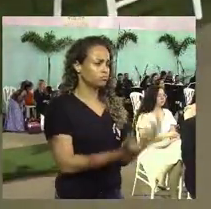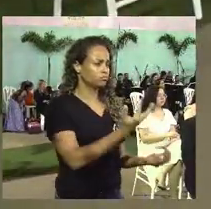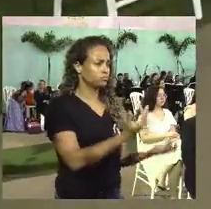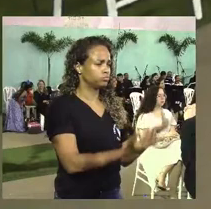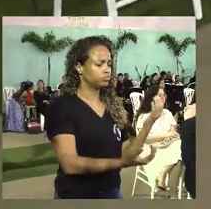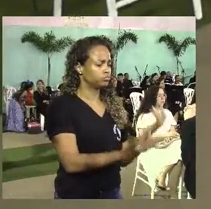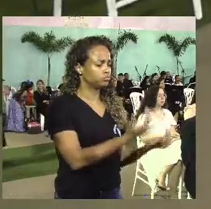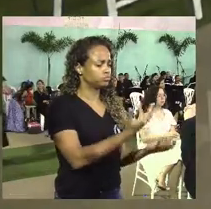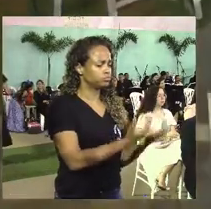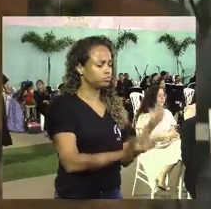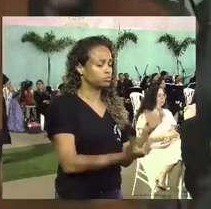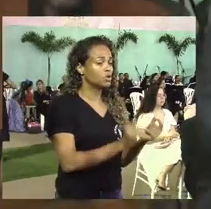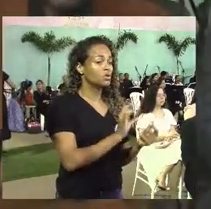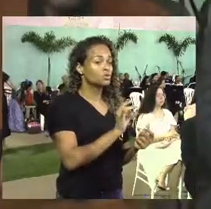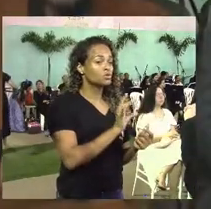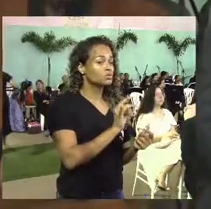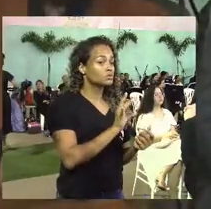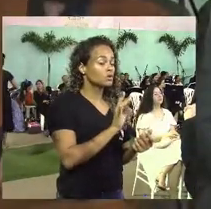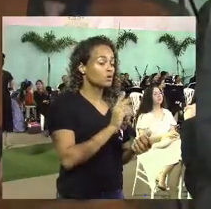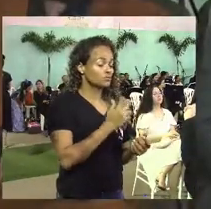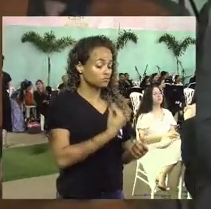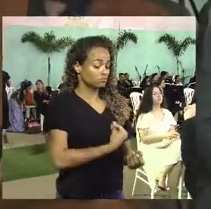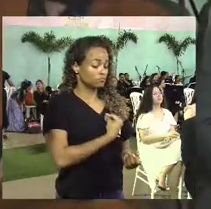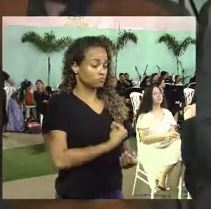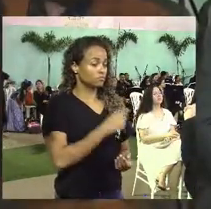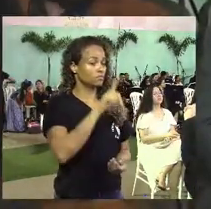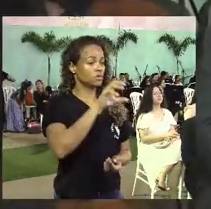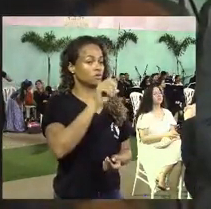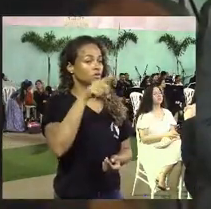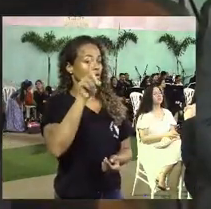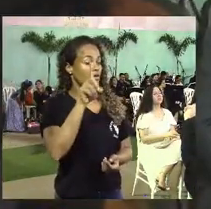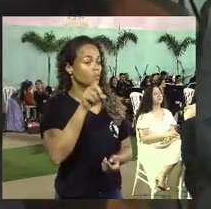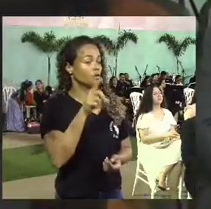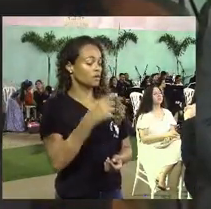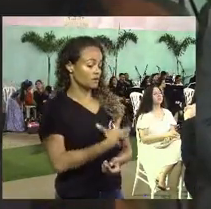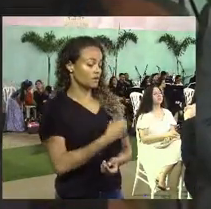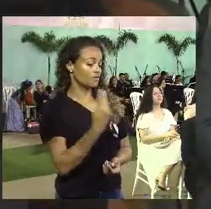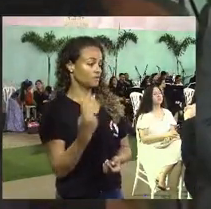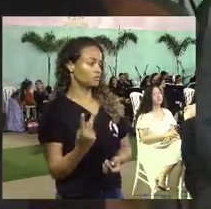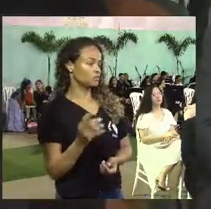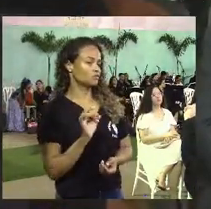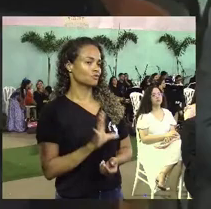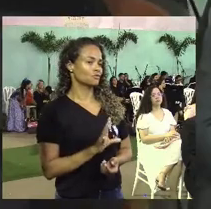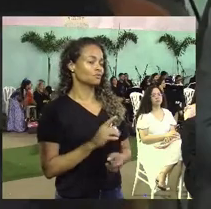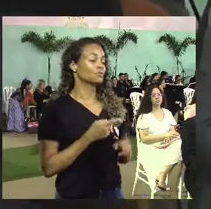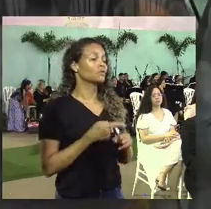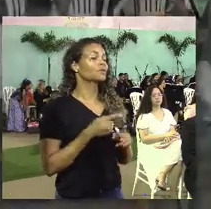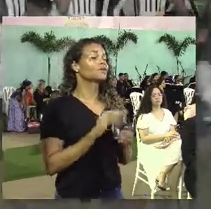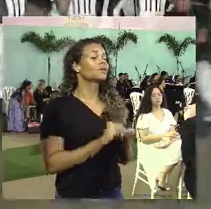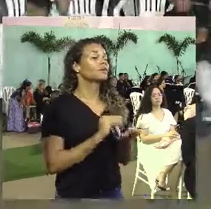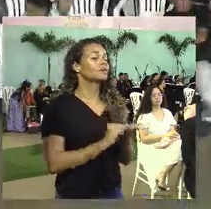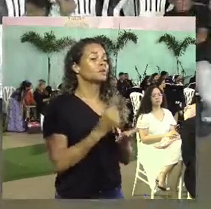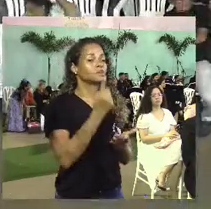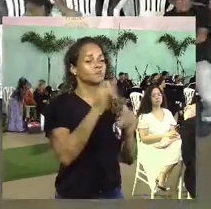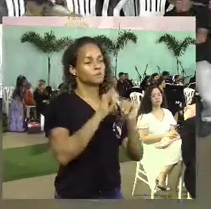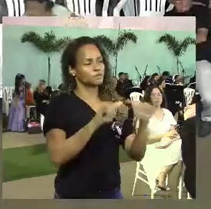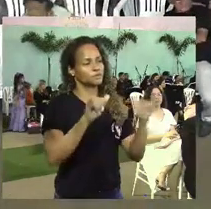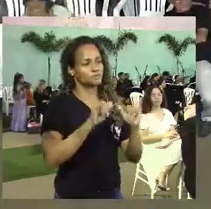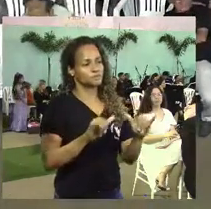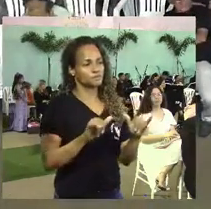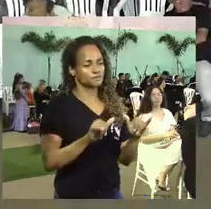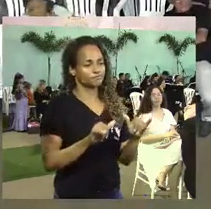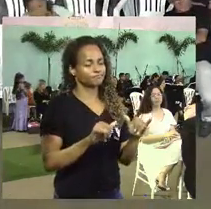escapou e as suas filhas porque faltou uma mensagem pregada